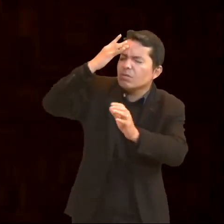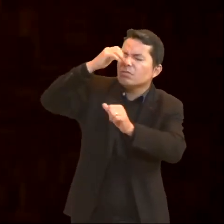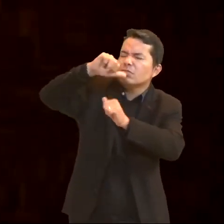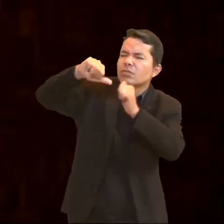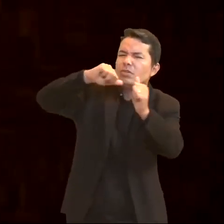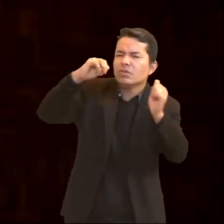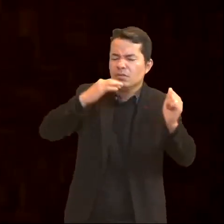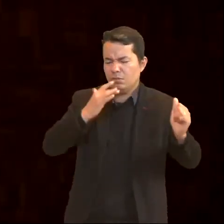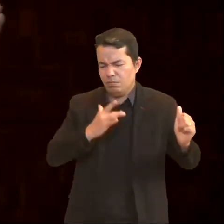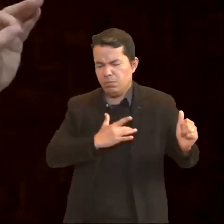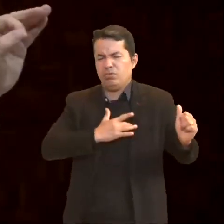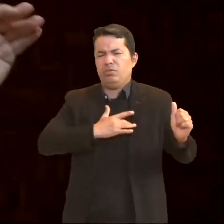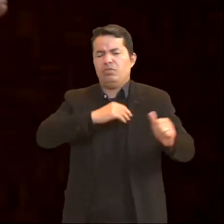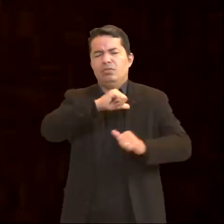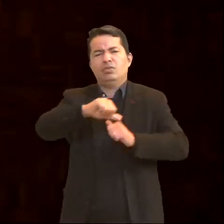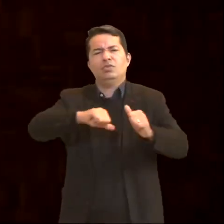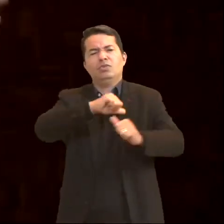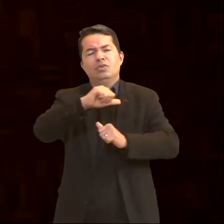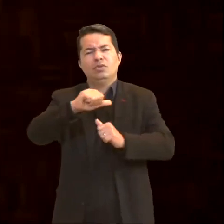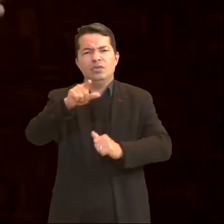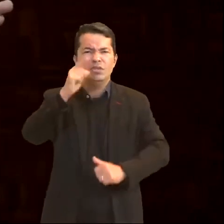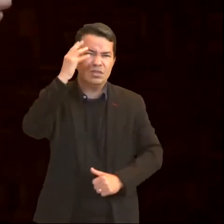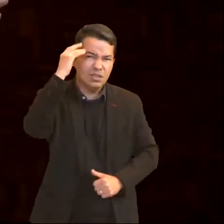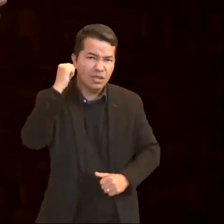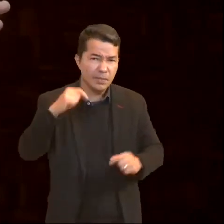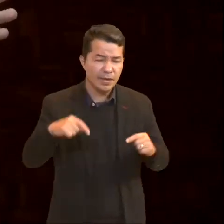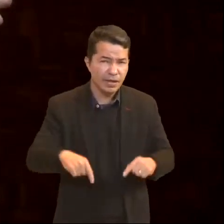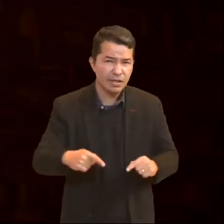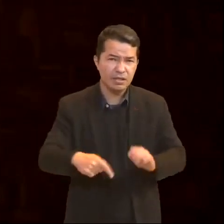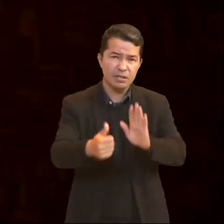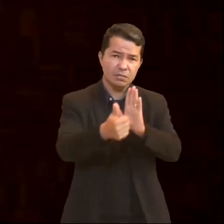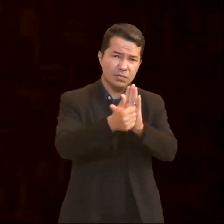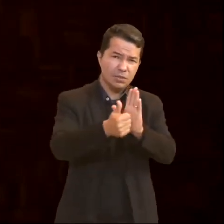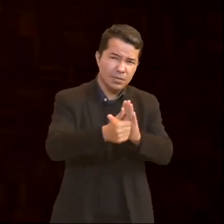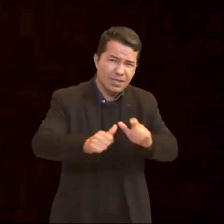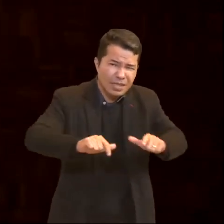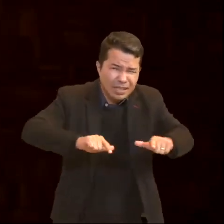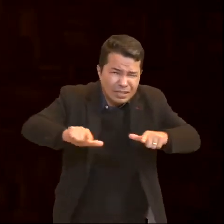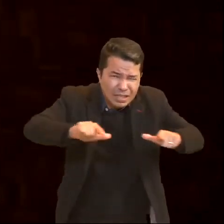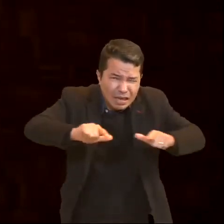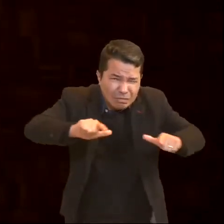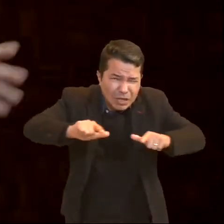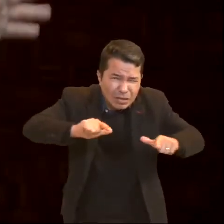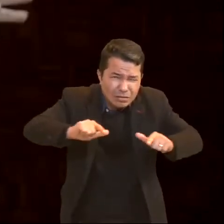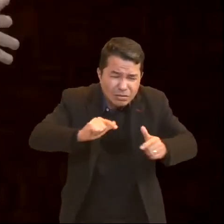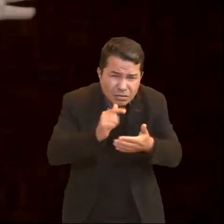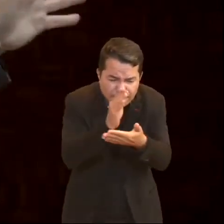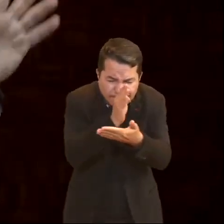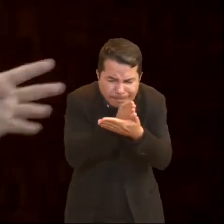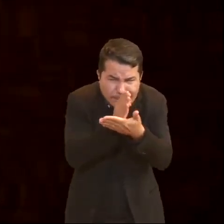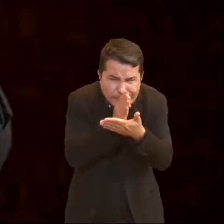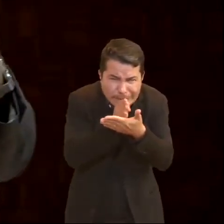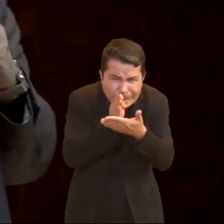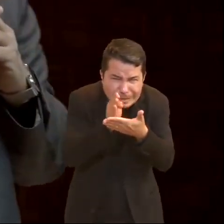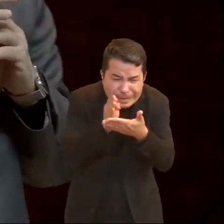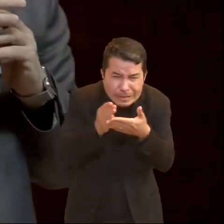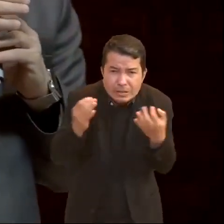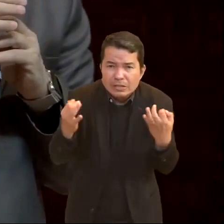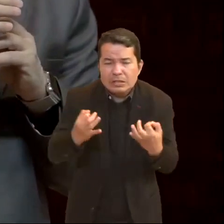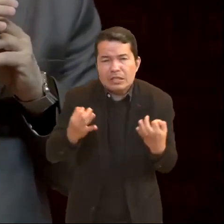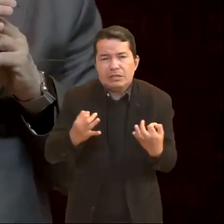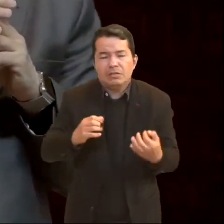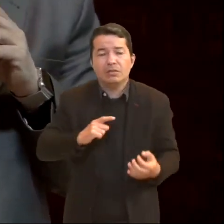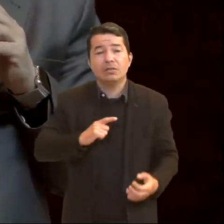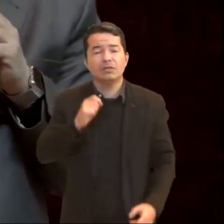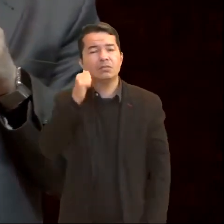na igreja a gente trabalha tudo tão direitinho, tudo certinho, né? E eu tenho lá uma pessoa que trabalha em casa já há algum tempo,